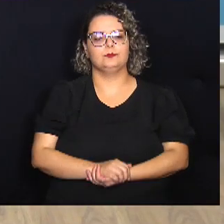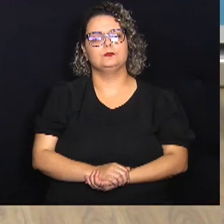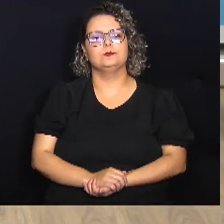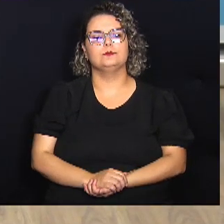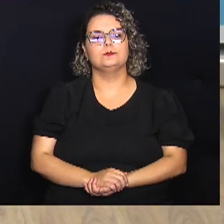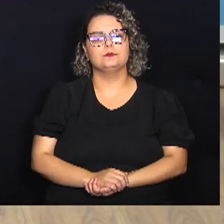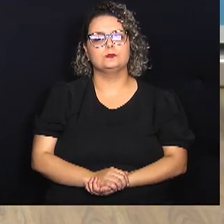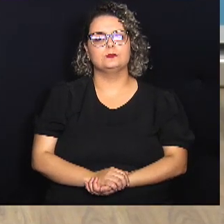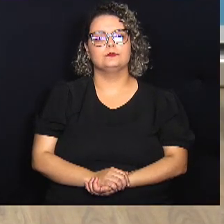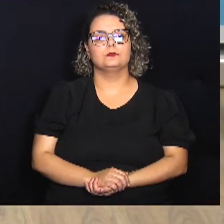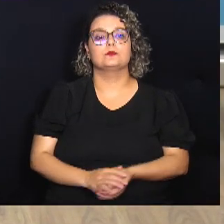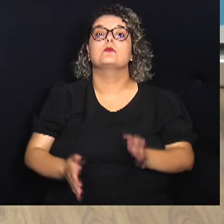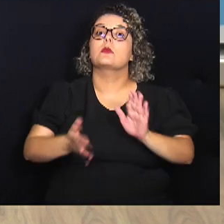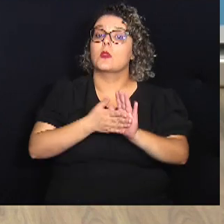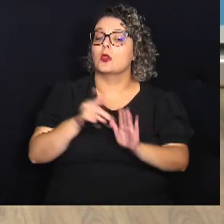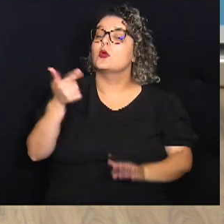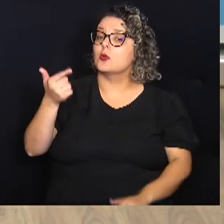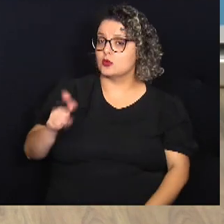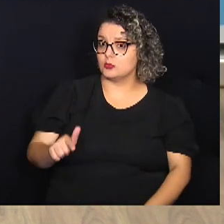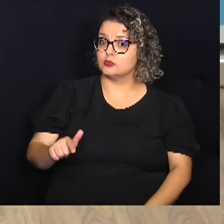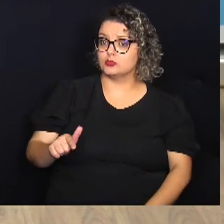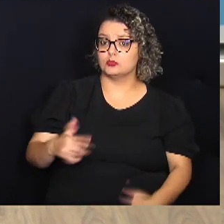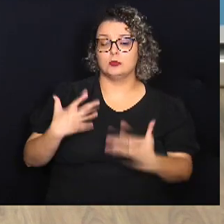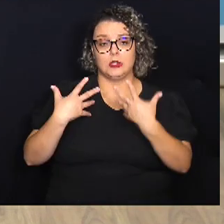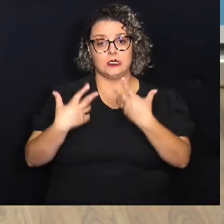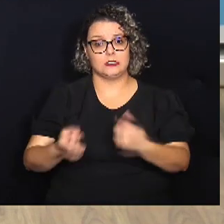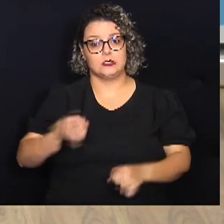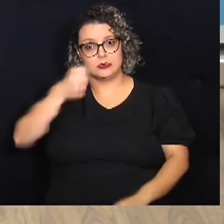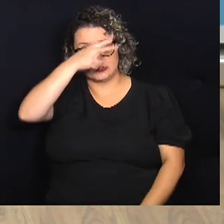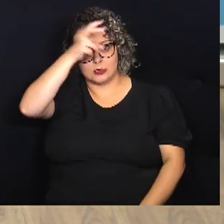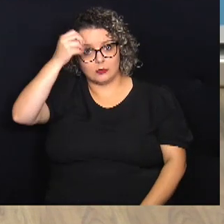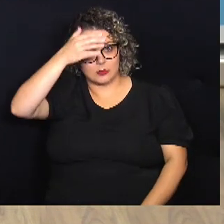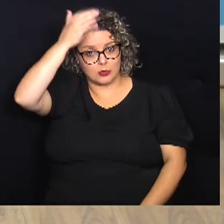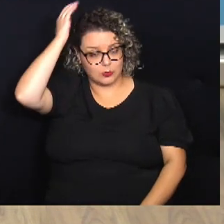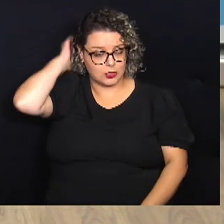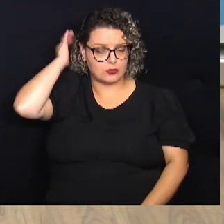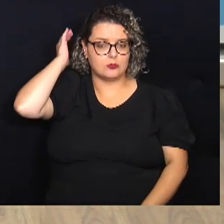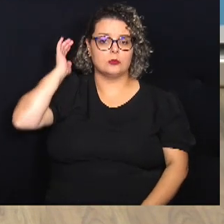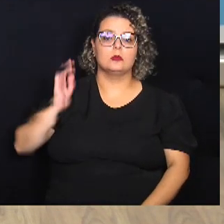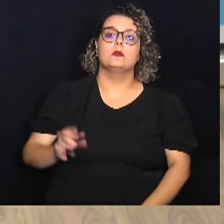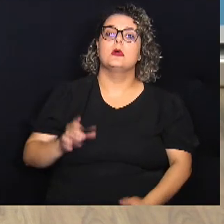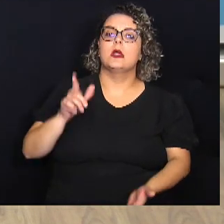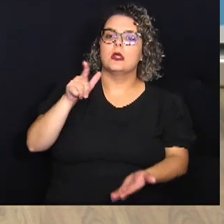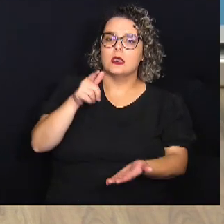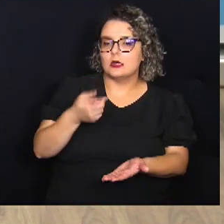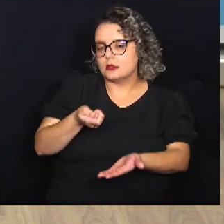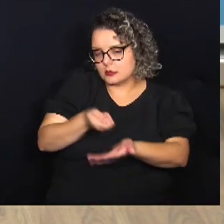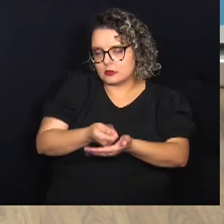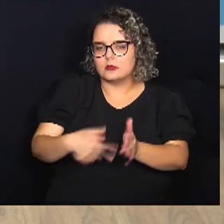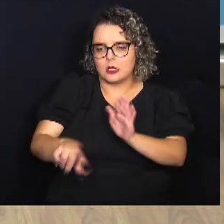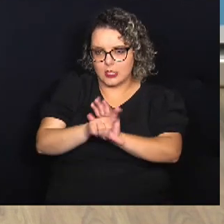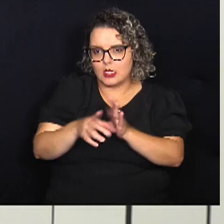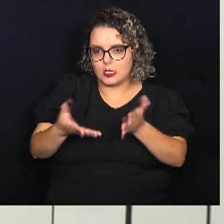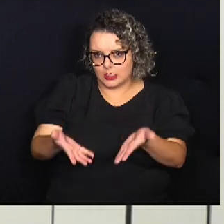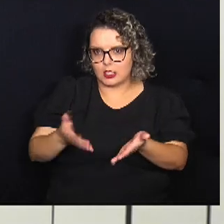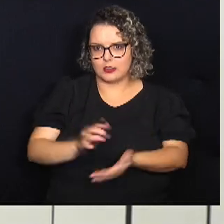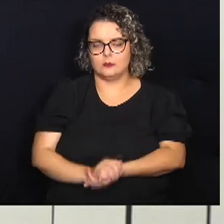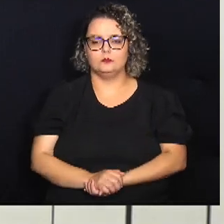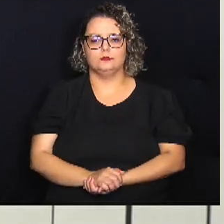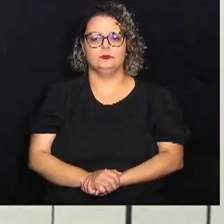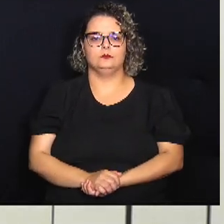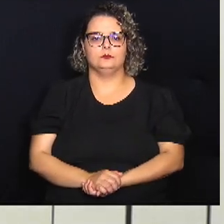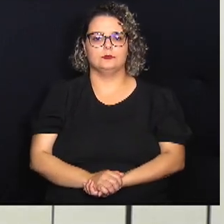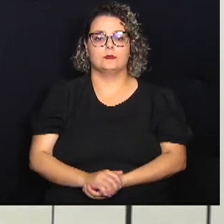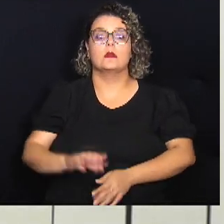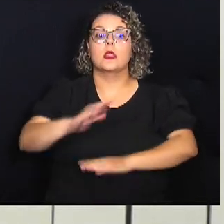A proposta segue agora para a sanção do prefeito Dário Saad para se tornar lei municipal. E a